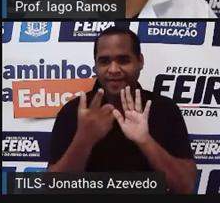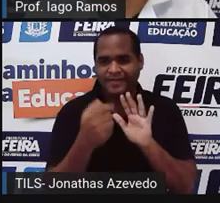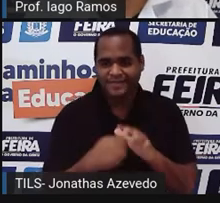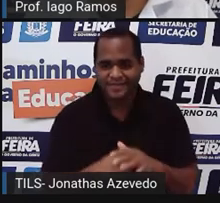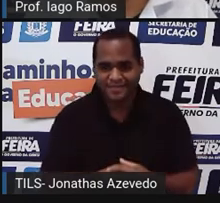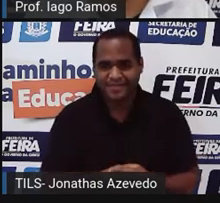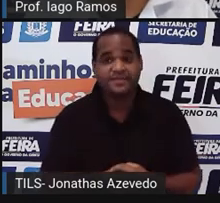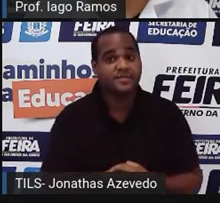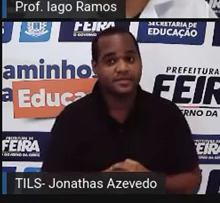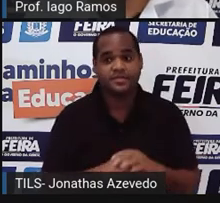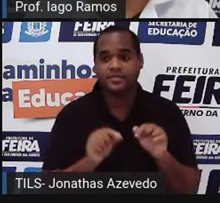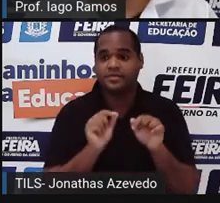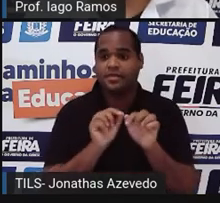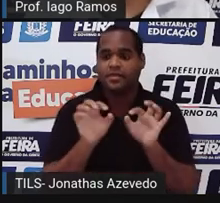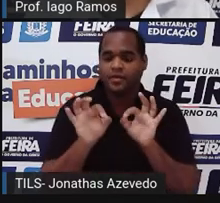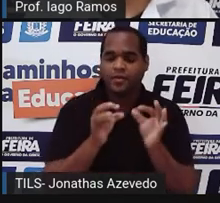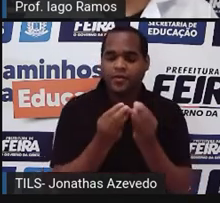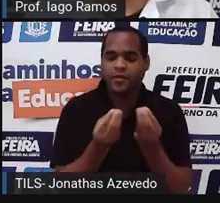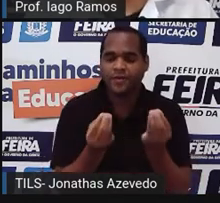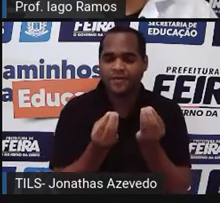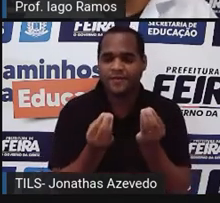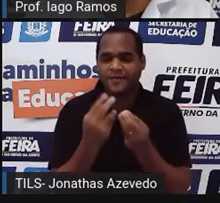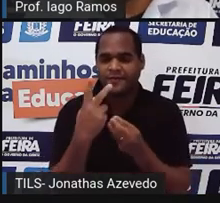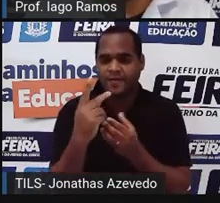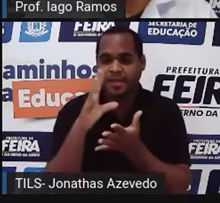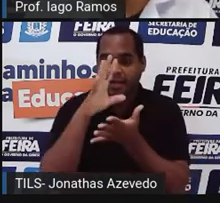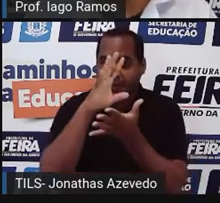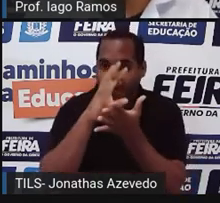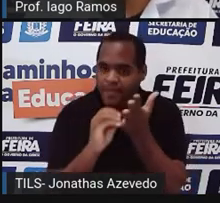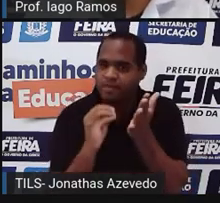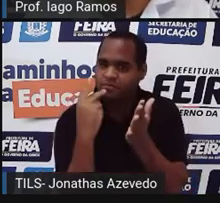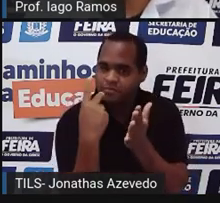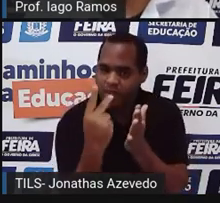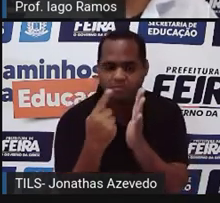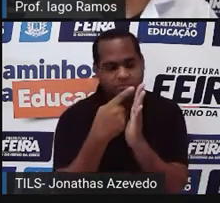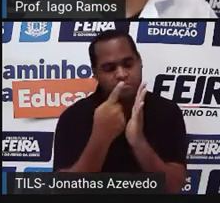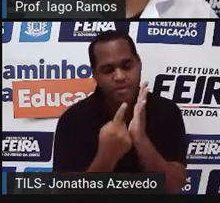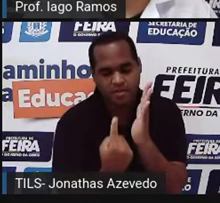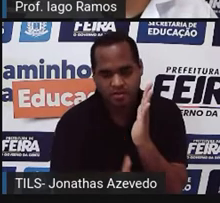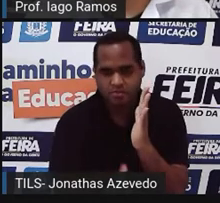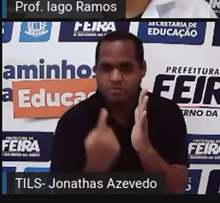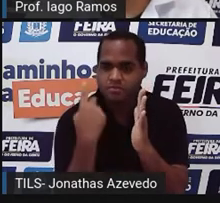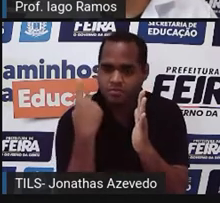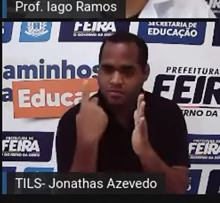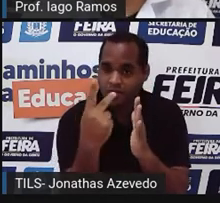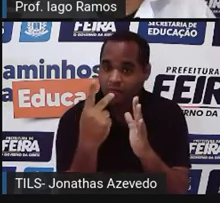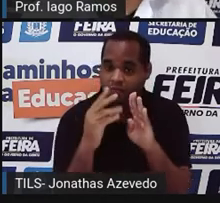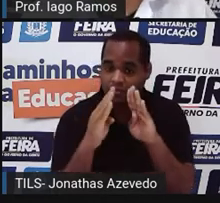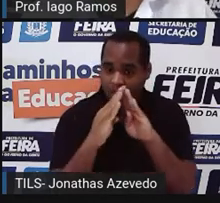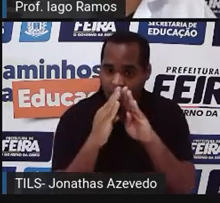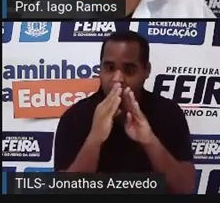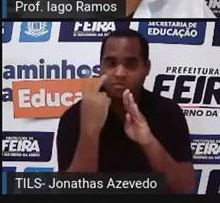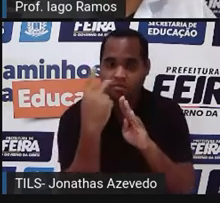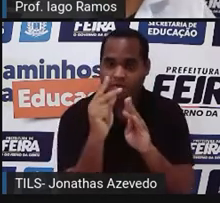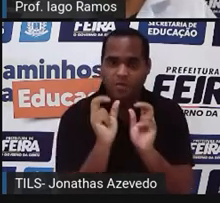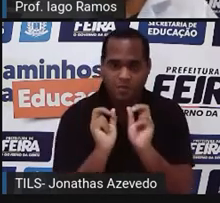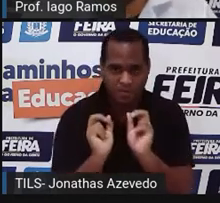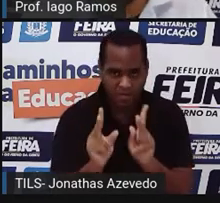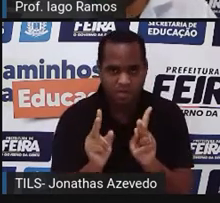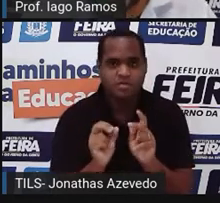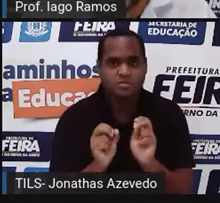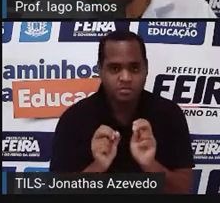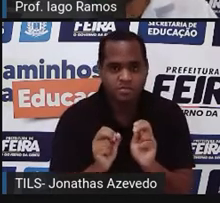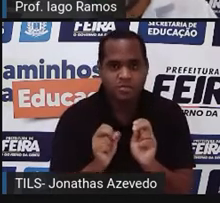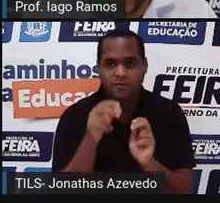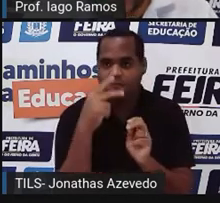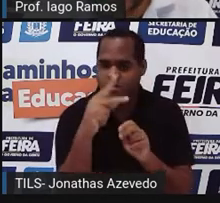Então o que é que você faz? Você copia essa figura aí numa folha de papel, ou no seu caderno, com as medidas